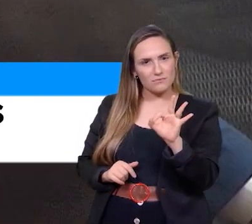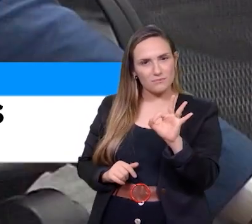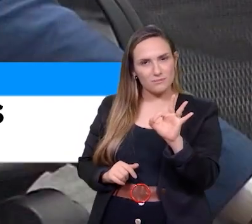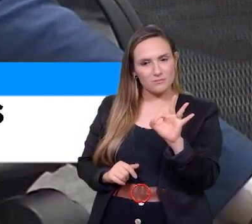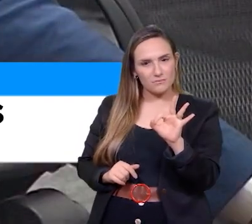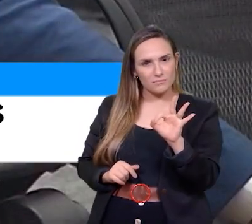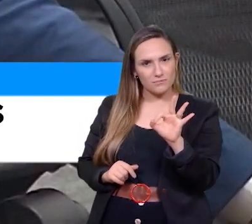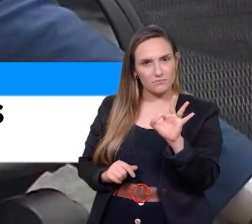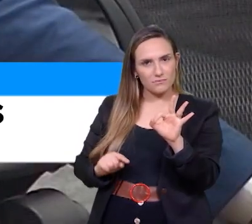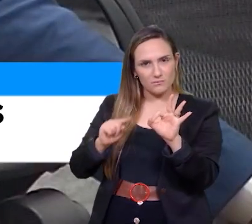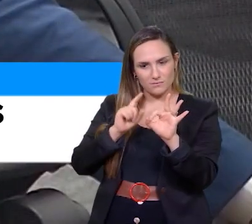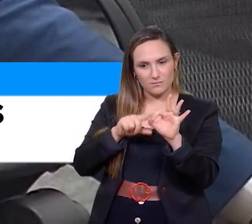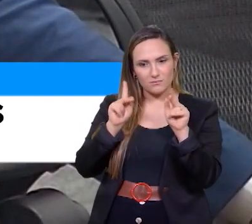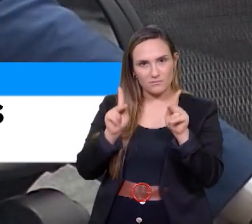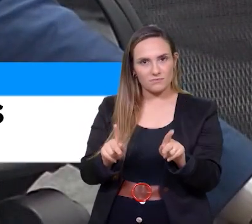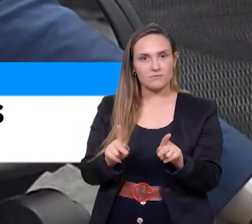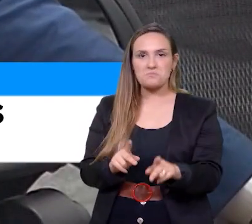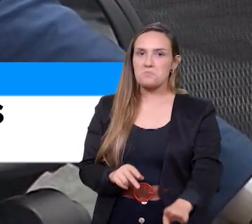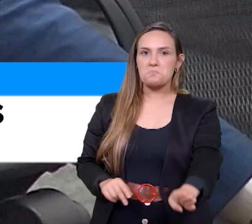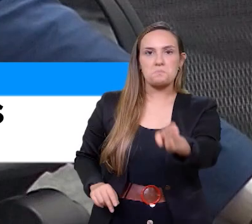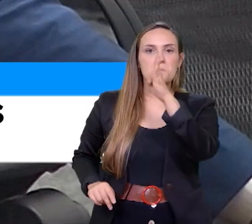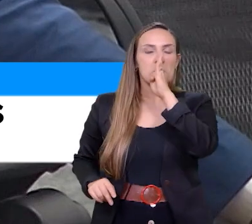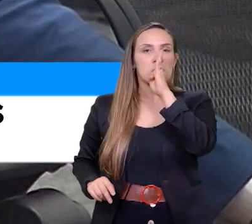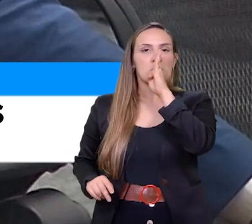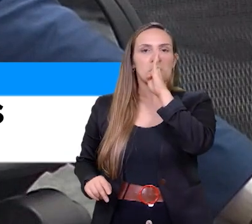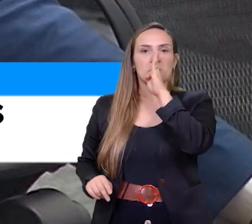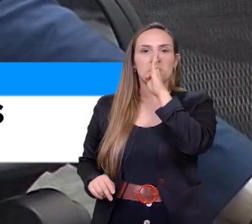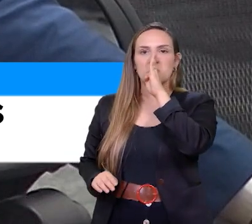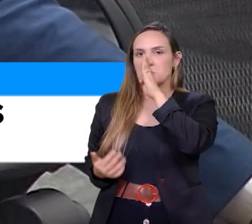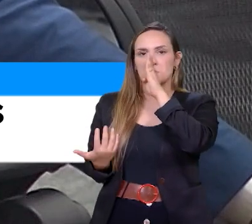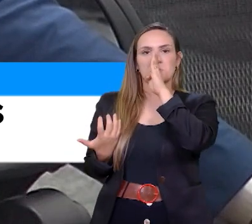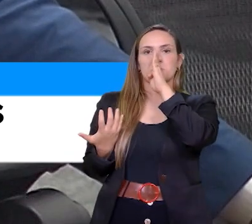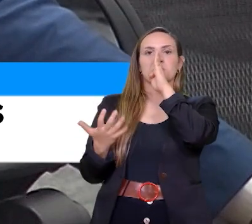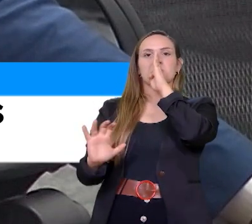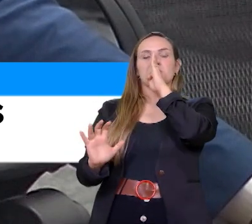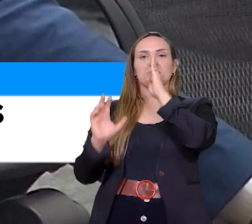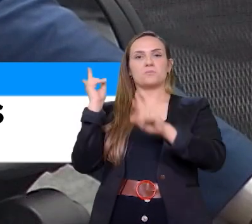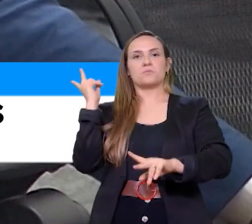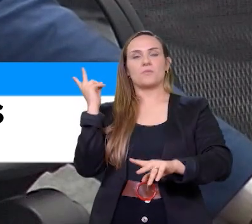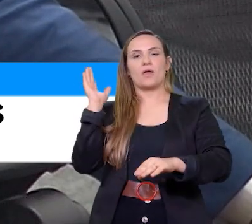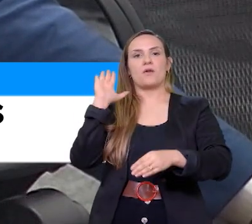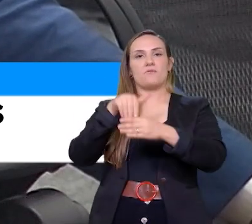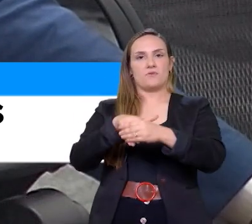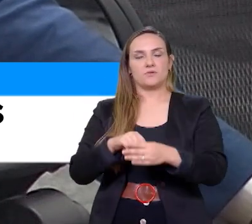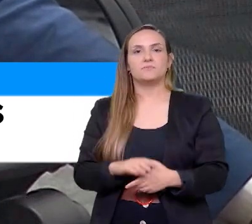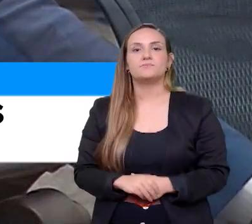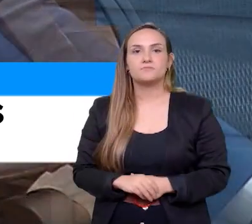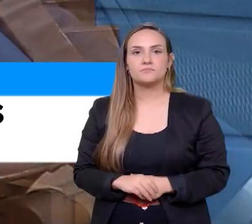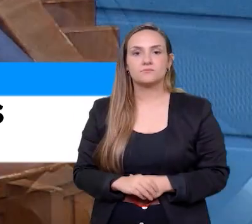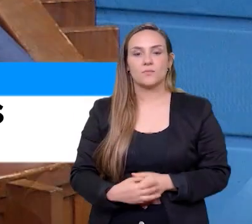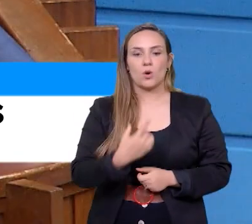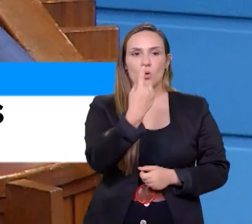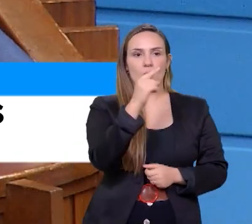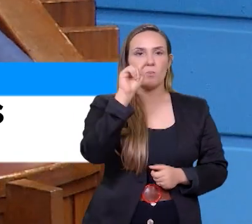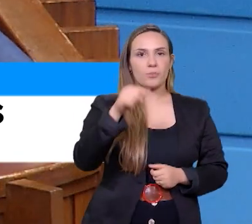21% da população se absteram, não votaram.